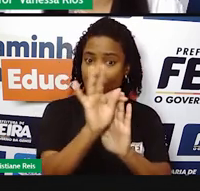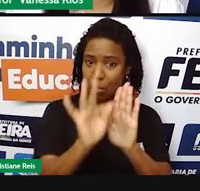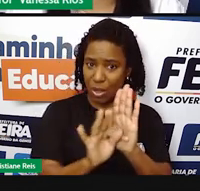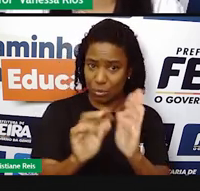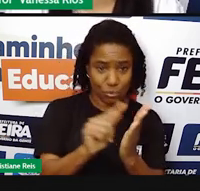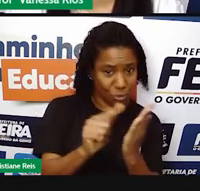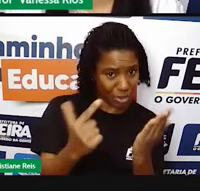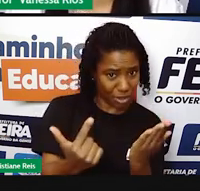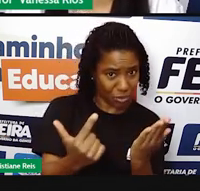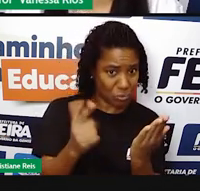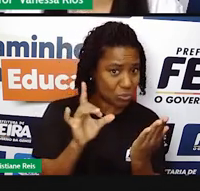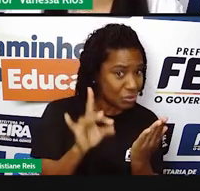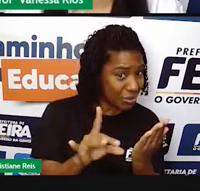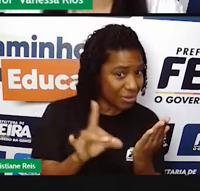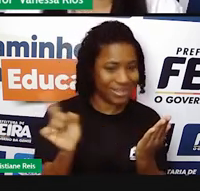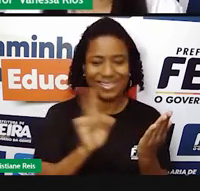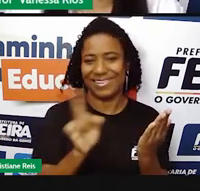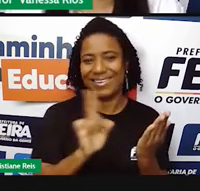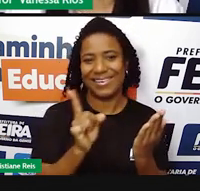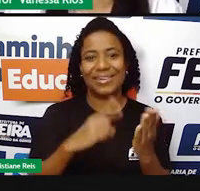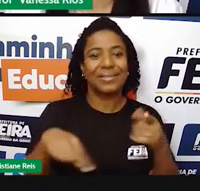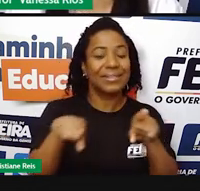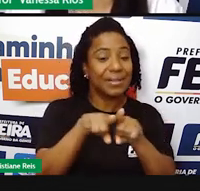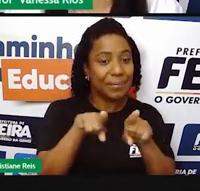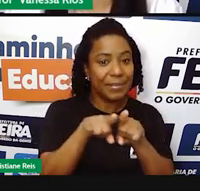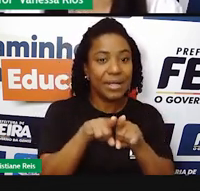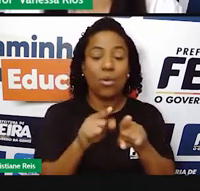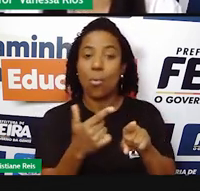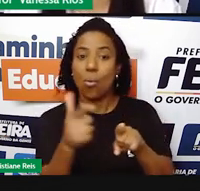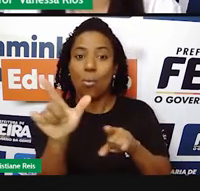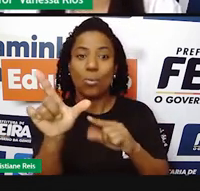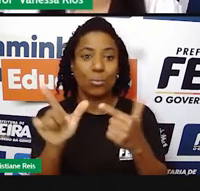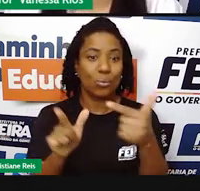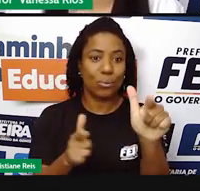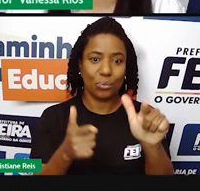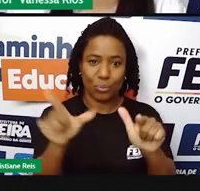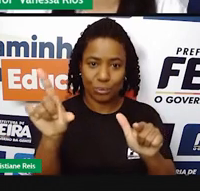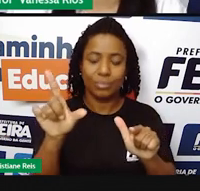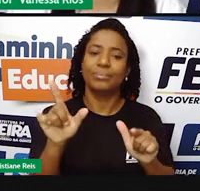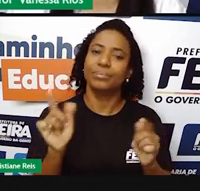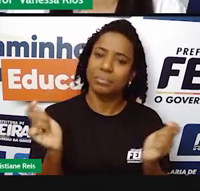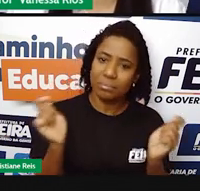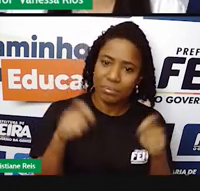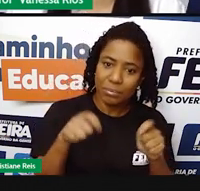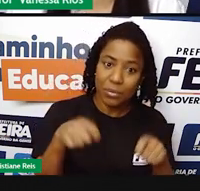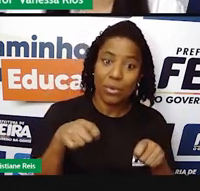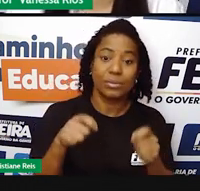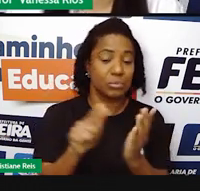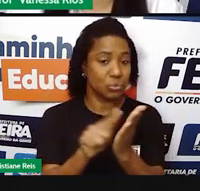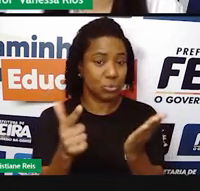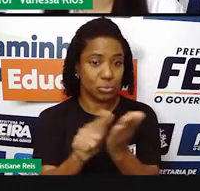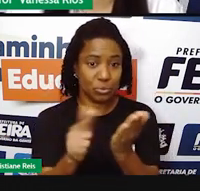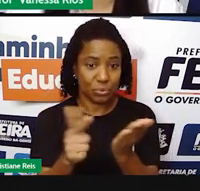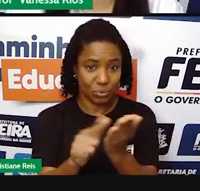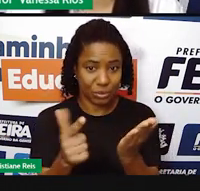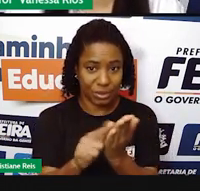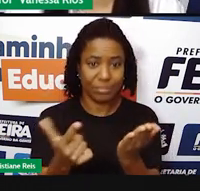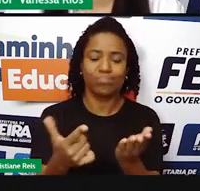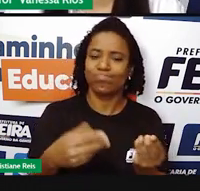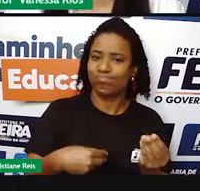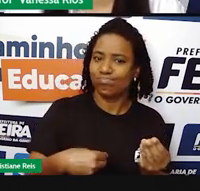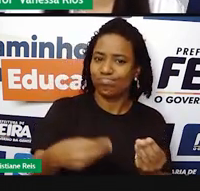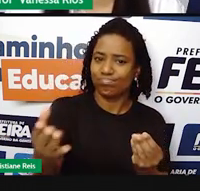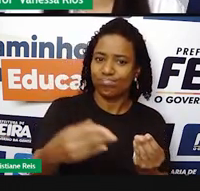comunicação também. Além do jornal impresso, né? Que a gente encontra aí vendido, né? Às vezes até entregue